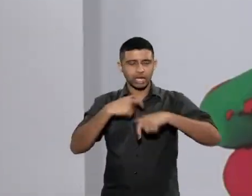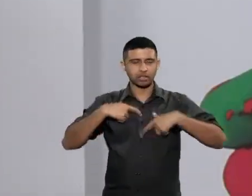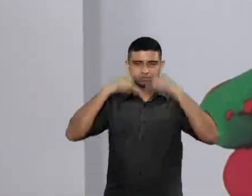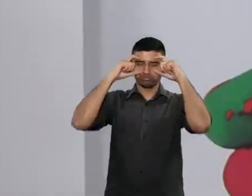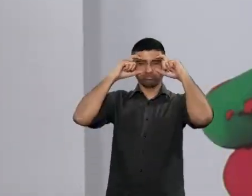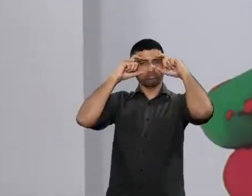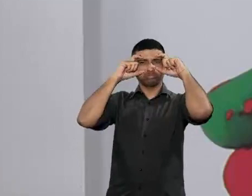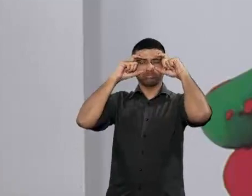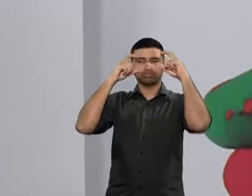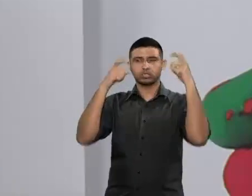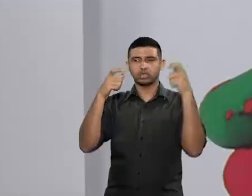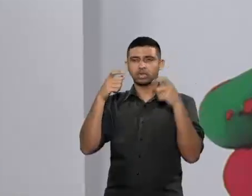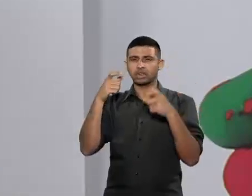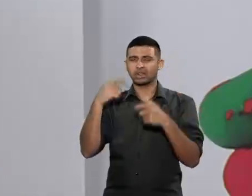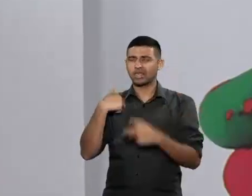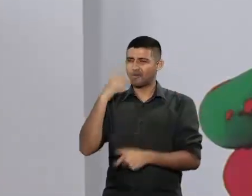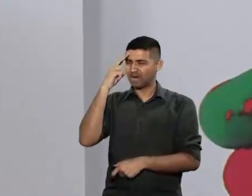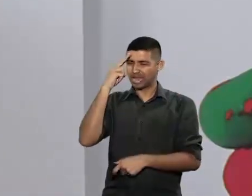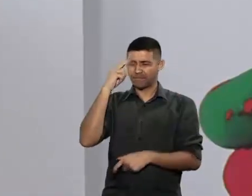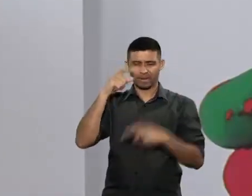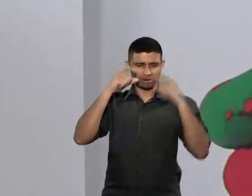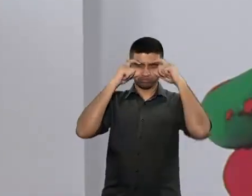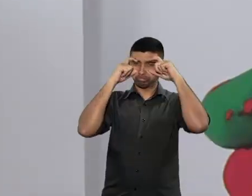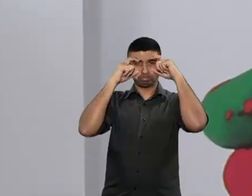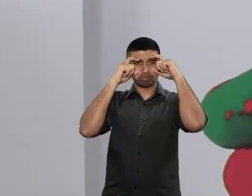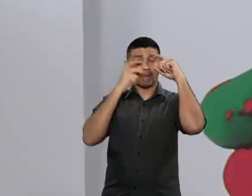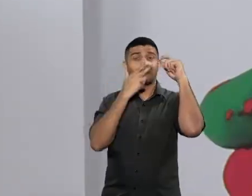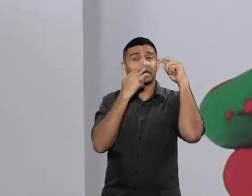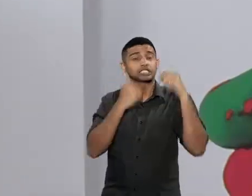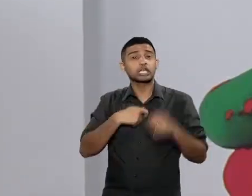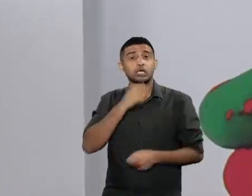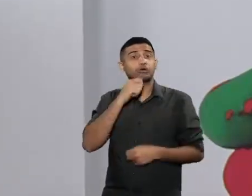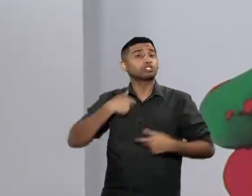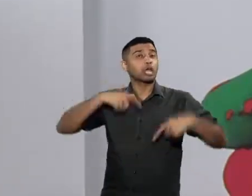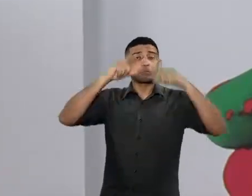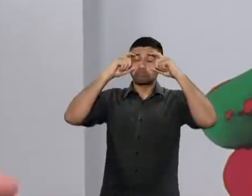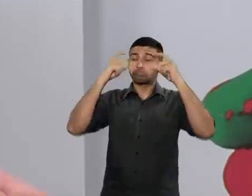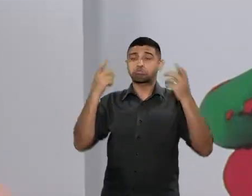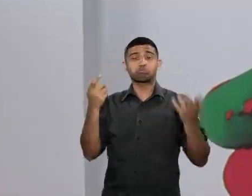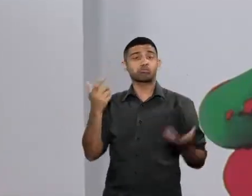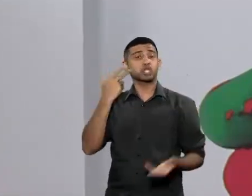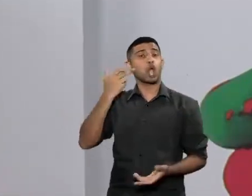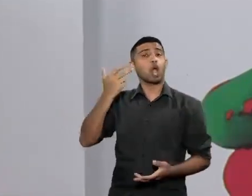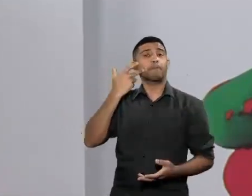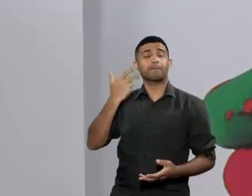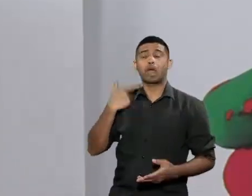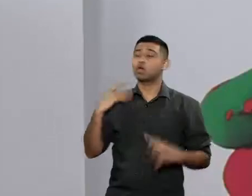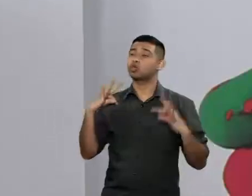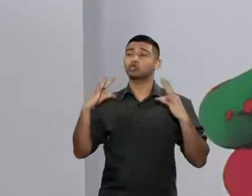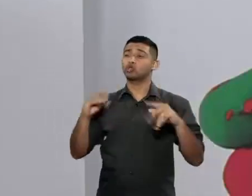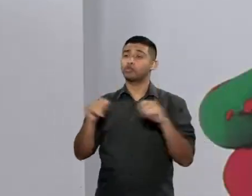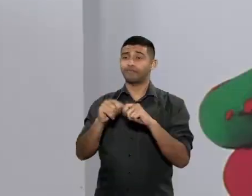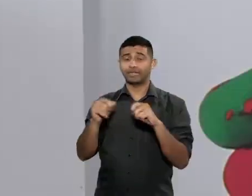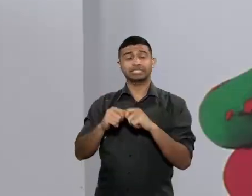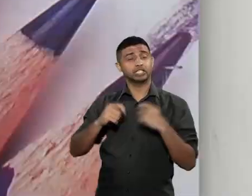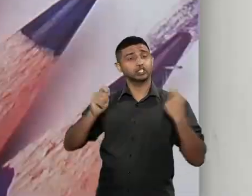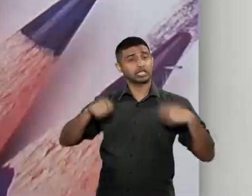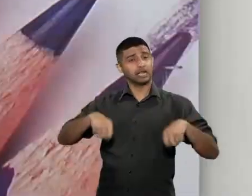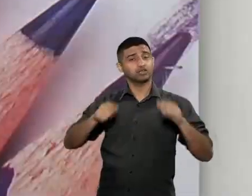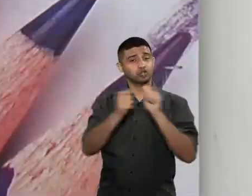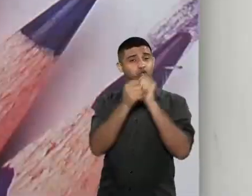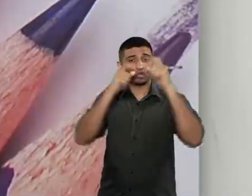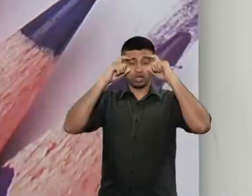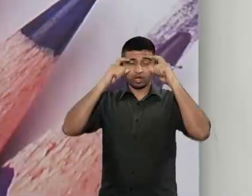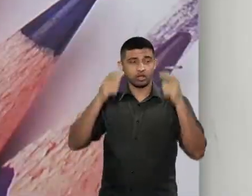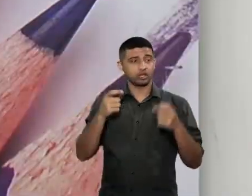eu nem lembrava que eu tava com óculos, parecia que eu tava sem óculos e até ia Tipo, fazer tudo com óculos. A sua mãe